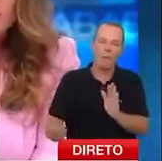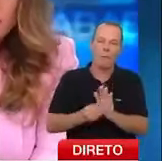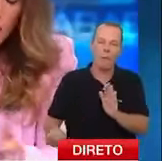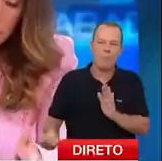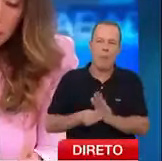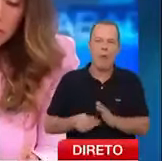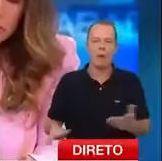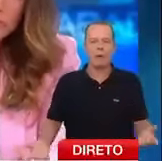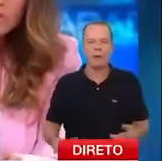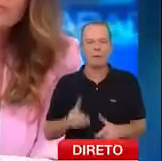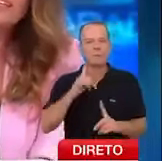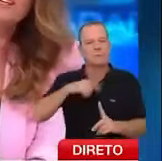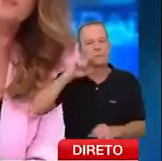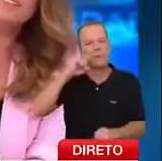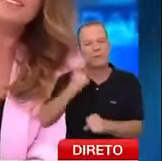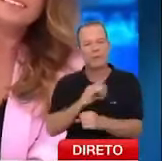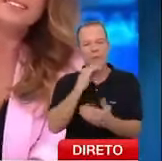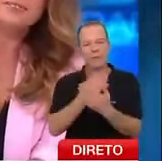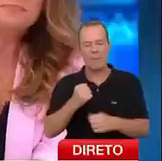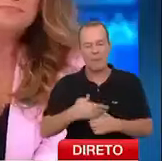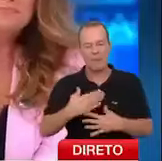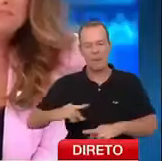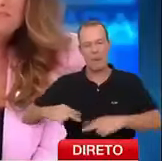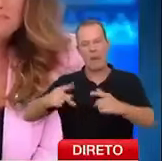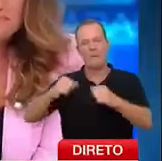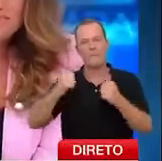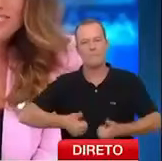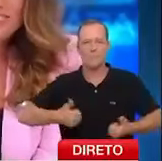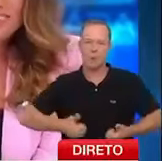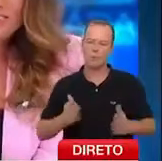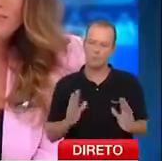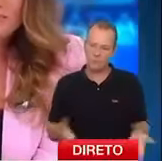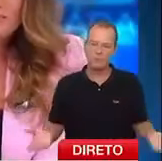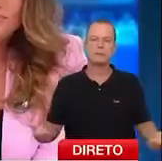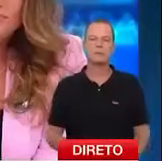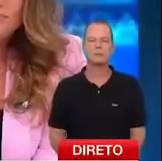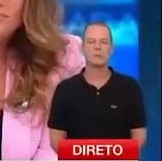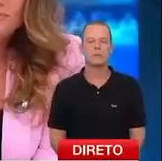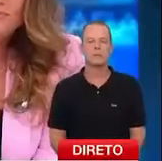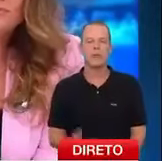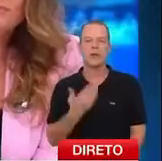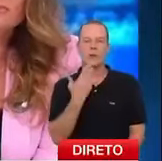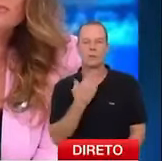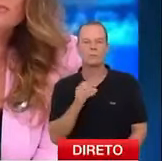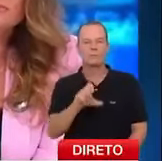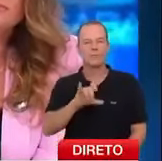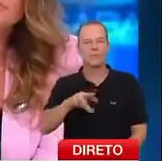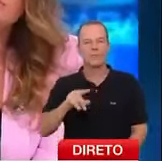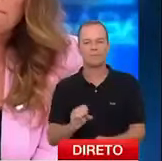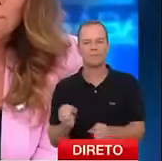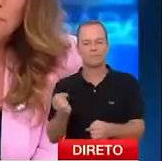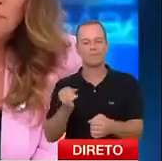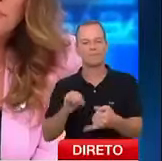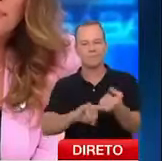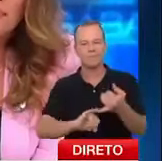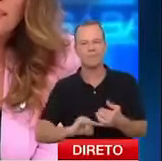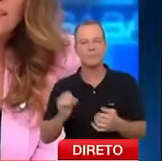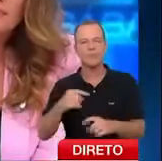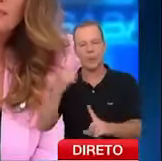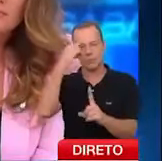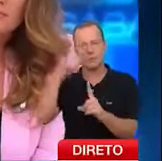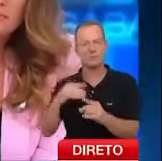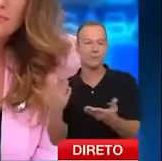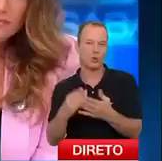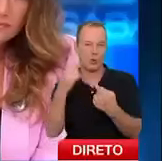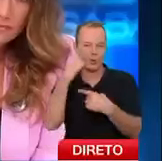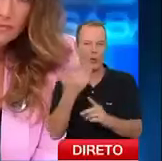para para conseguirmos ter uma carreira mais Atrativa muito bem Cristina Mota do movimento missão escola pública muito